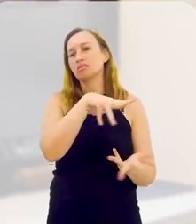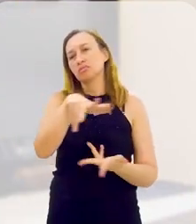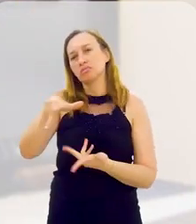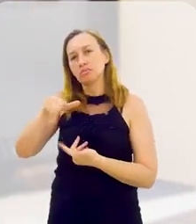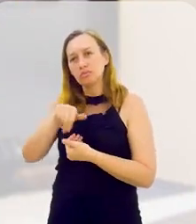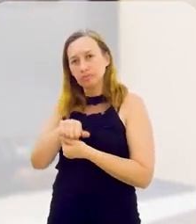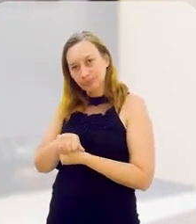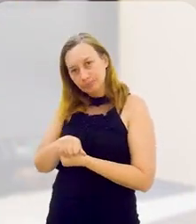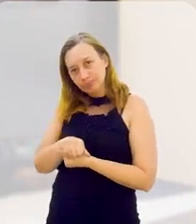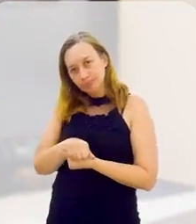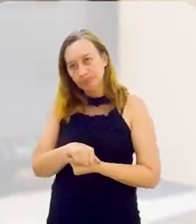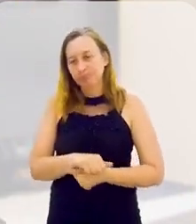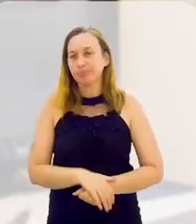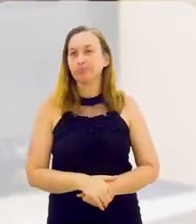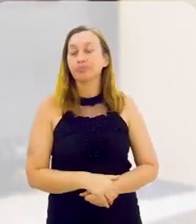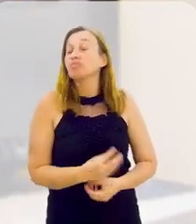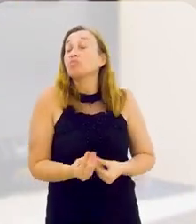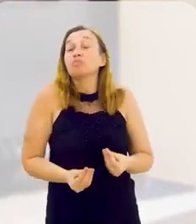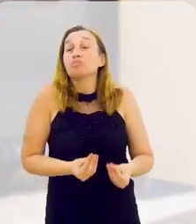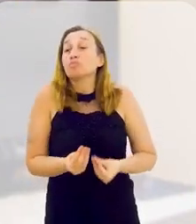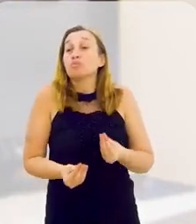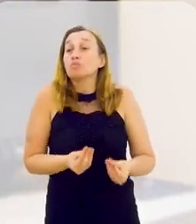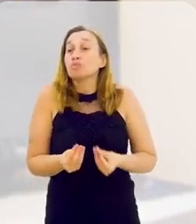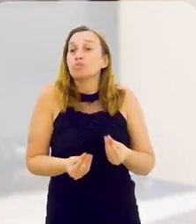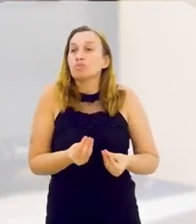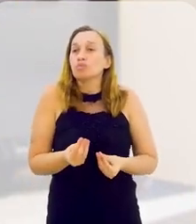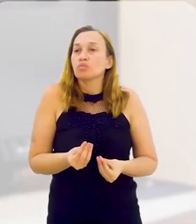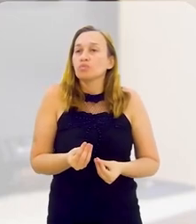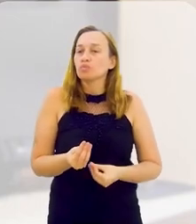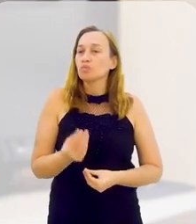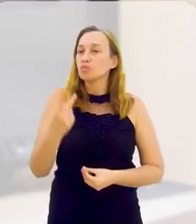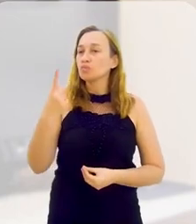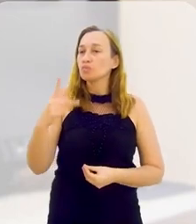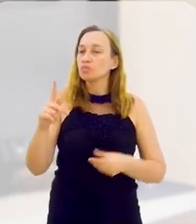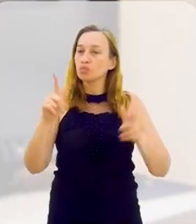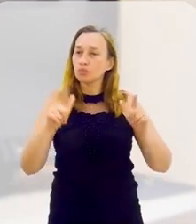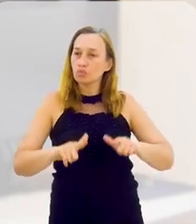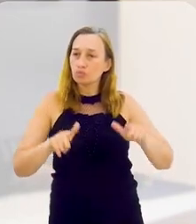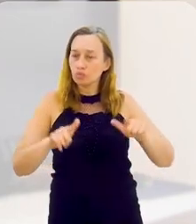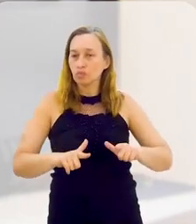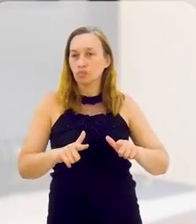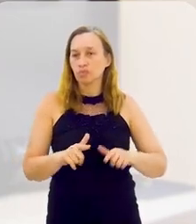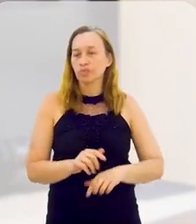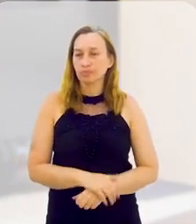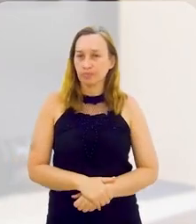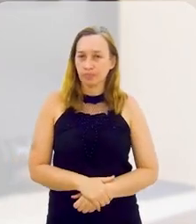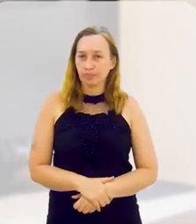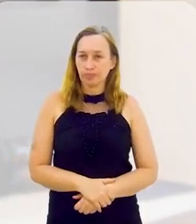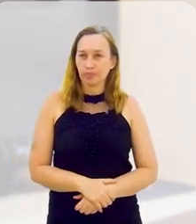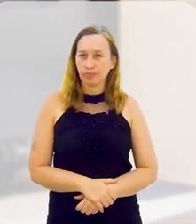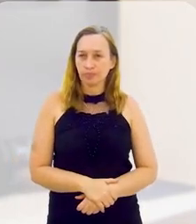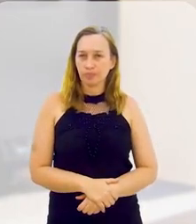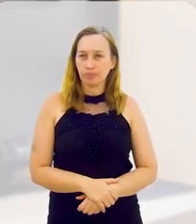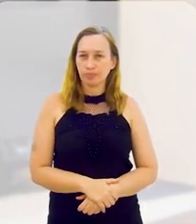no mundo? Como é que você imaginava o mundo? Como você imaginava o seu lugar aqui?